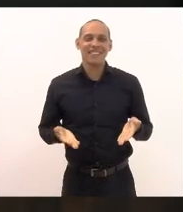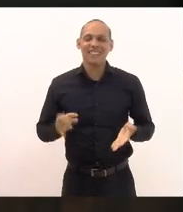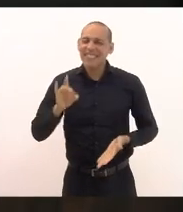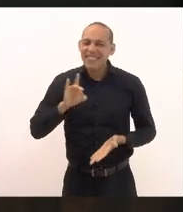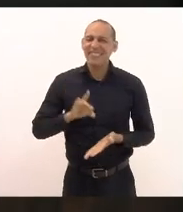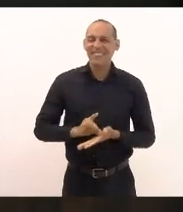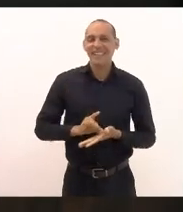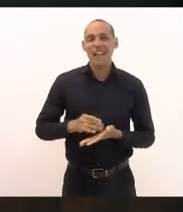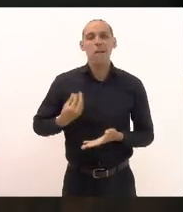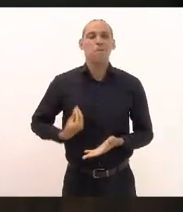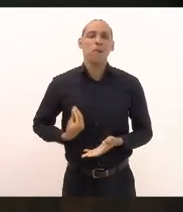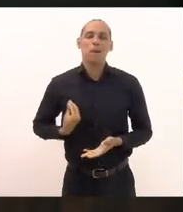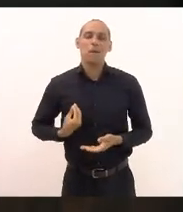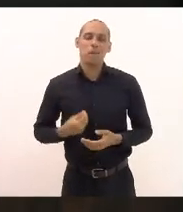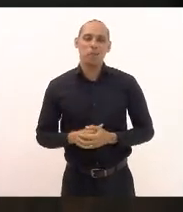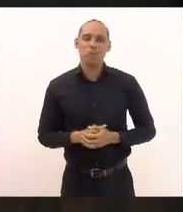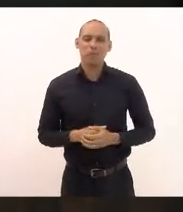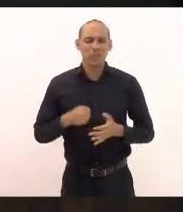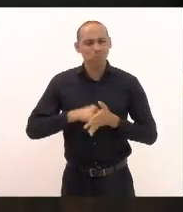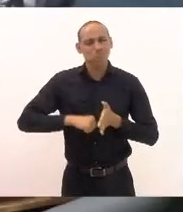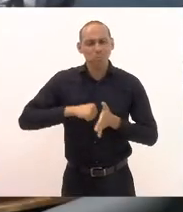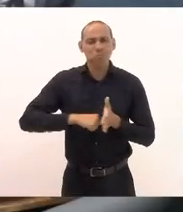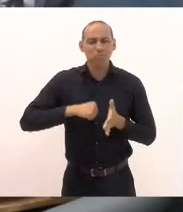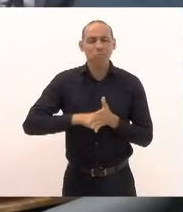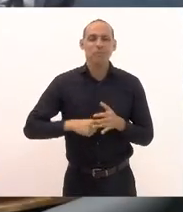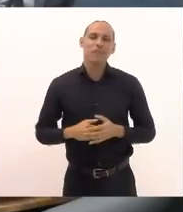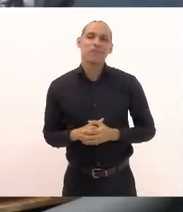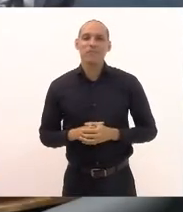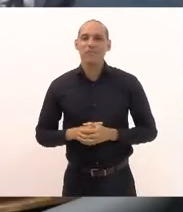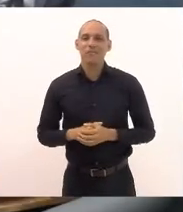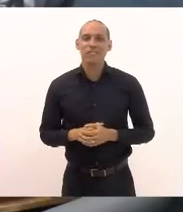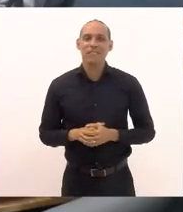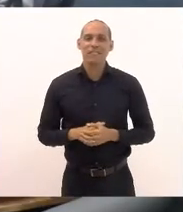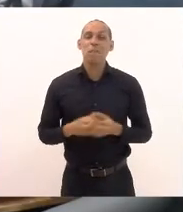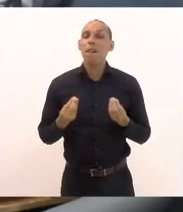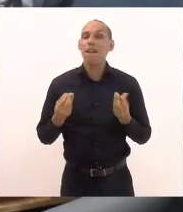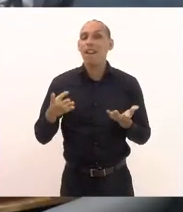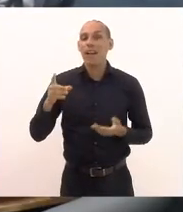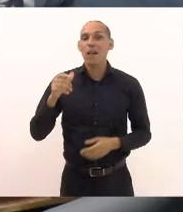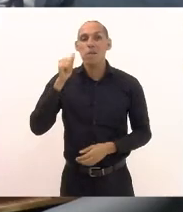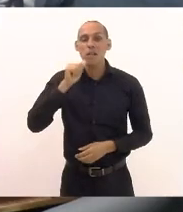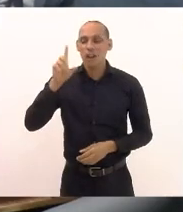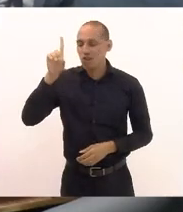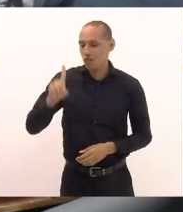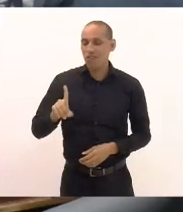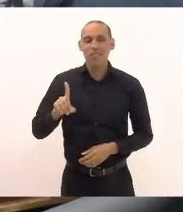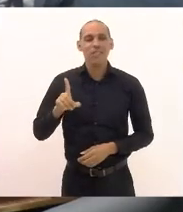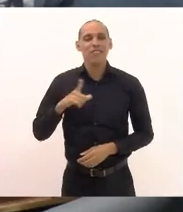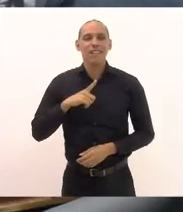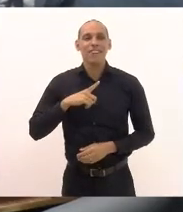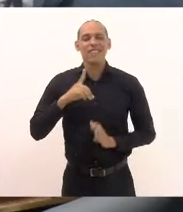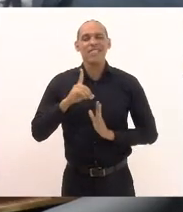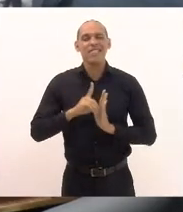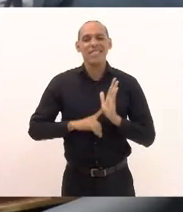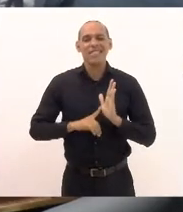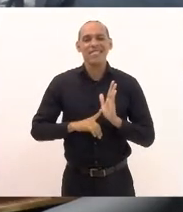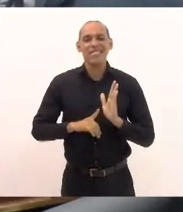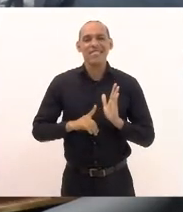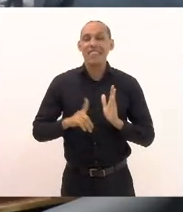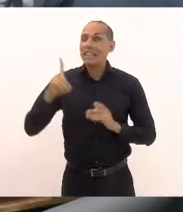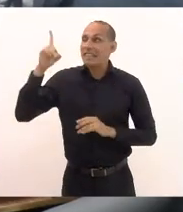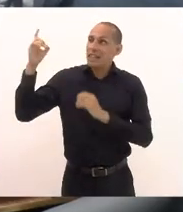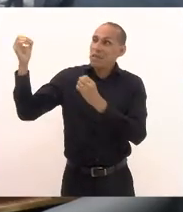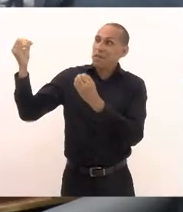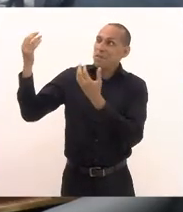efetivamente participando e lutando pelos direitos das mulheres. Que Deus nos abençoe e nos dê força